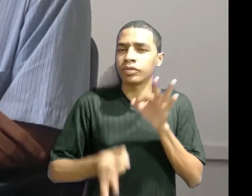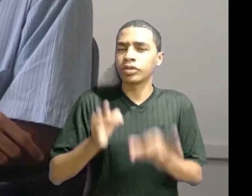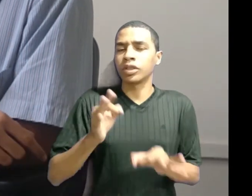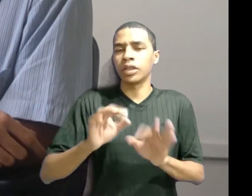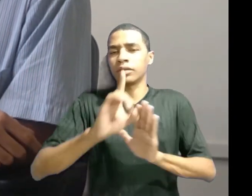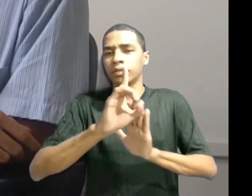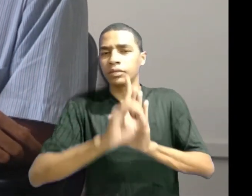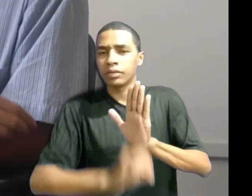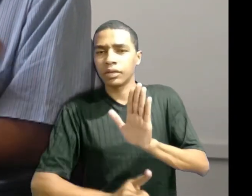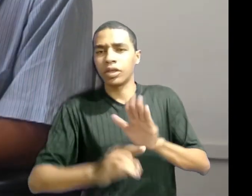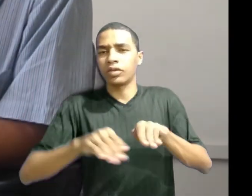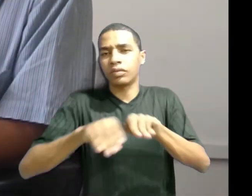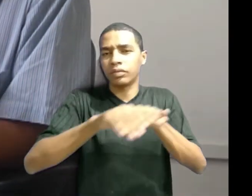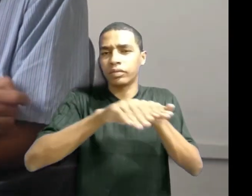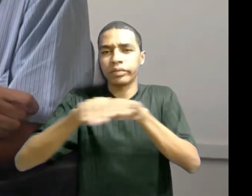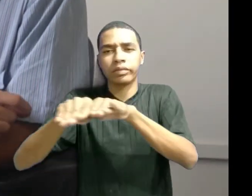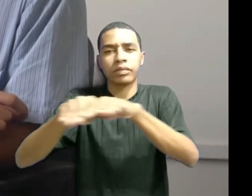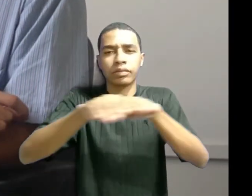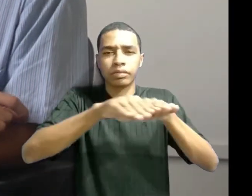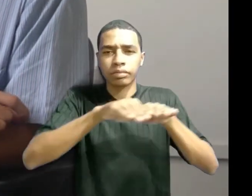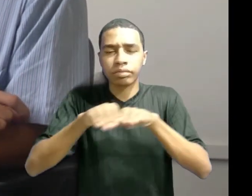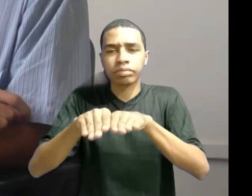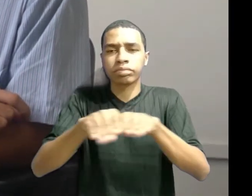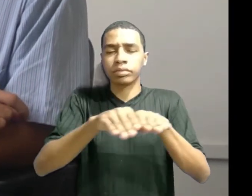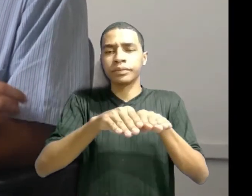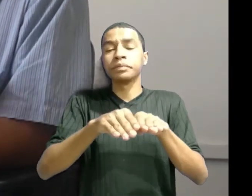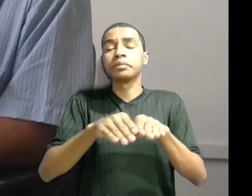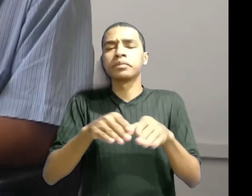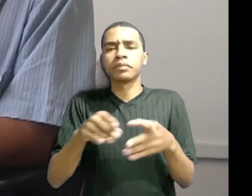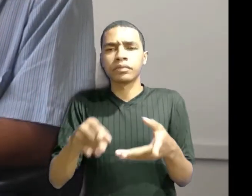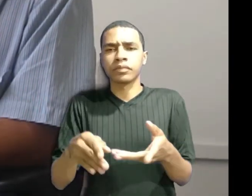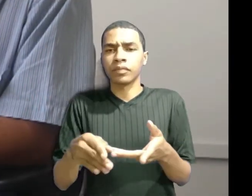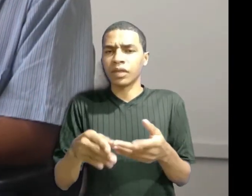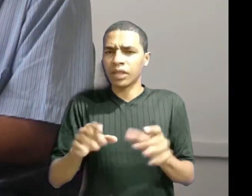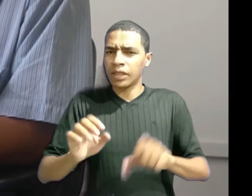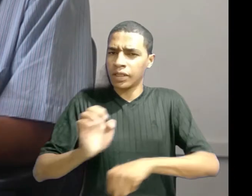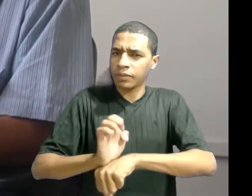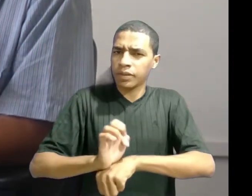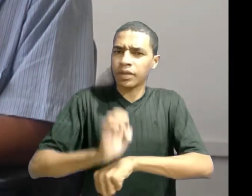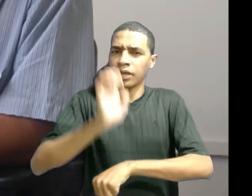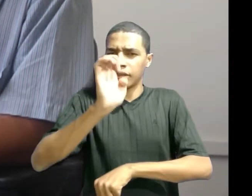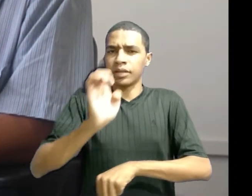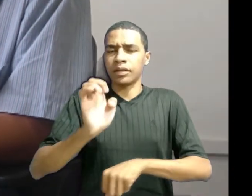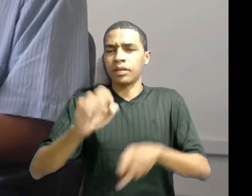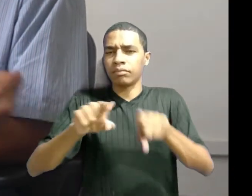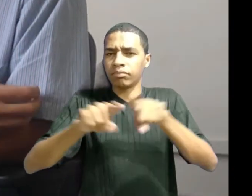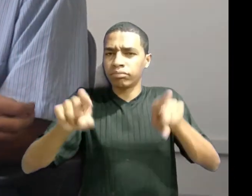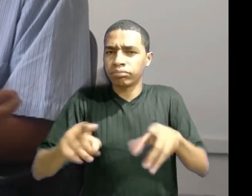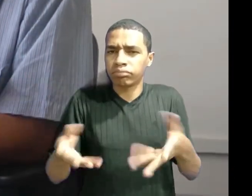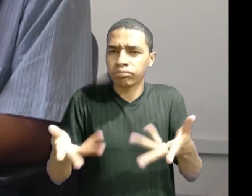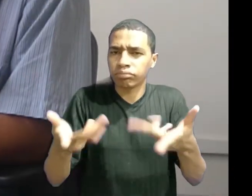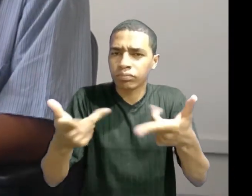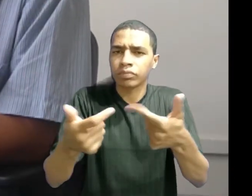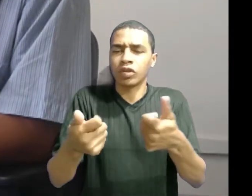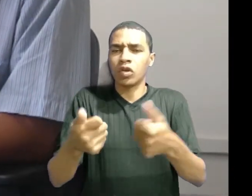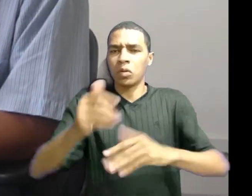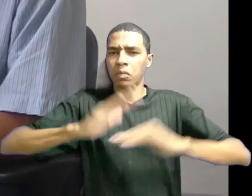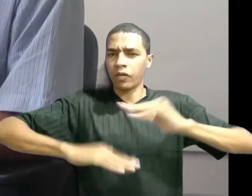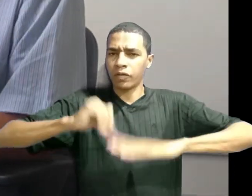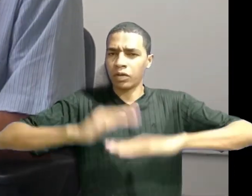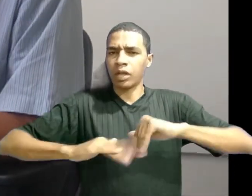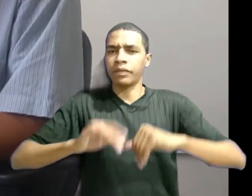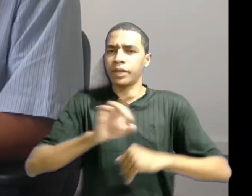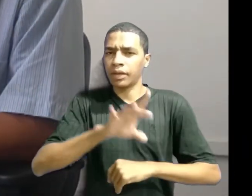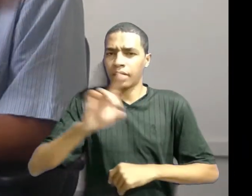direito, de igualdade, de especialização, de profissão, né? Profissionalidade.